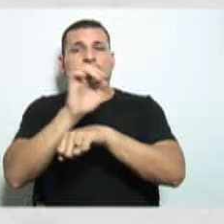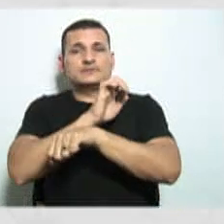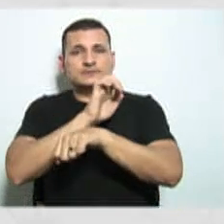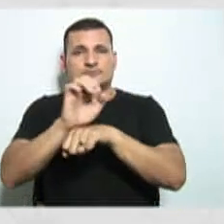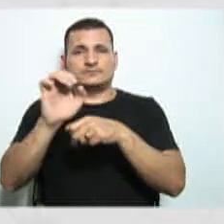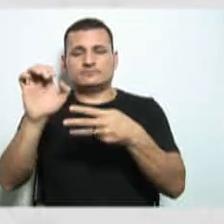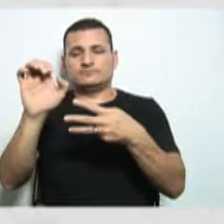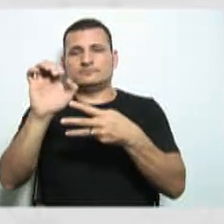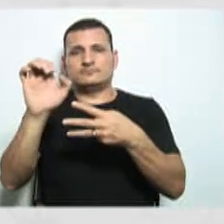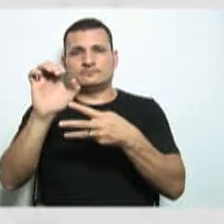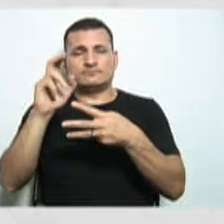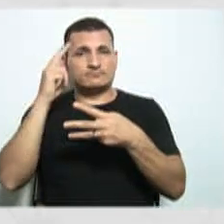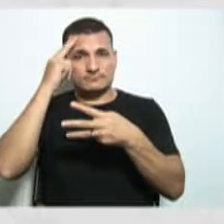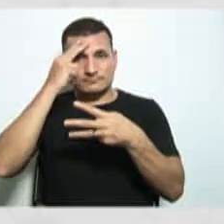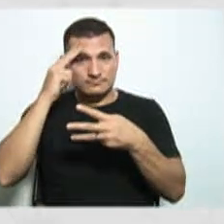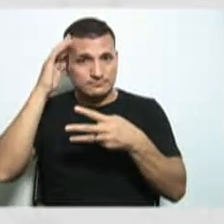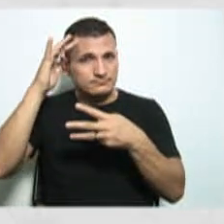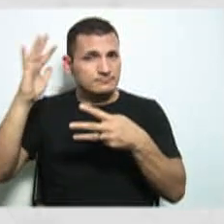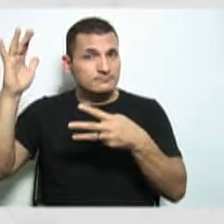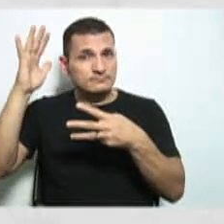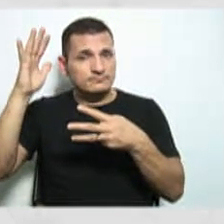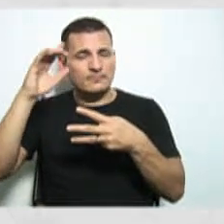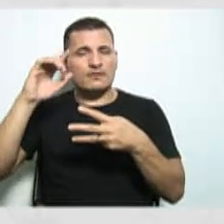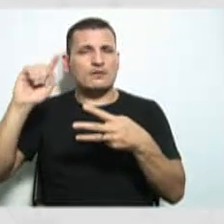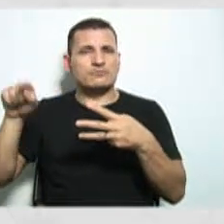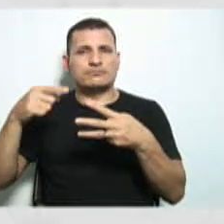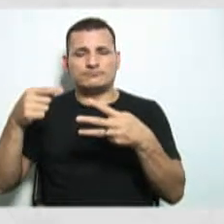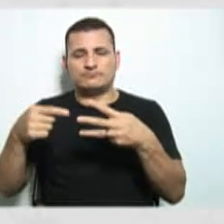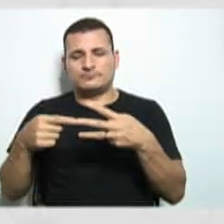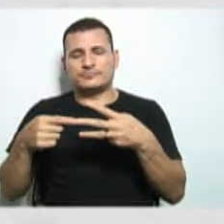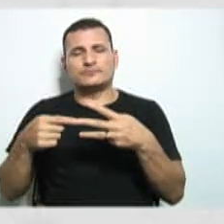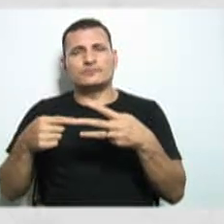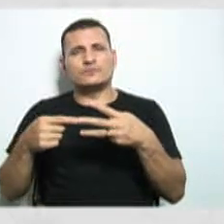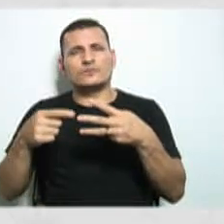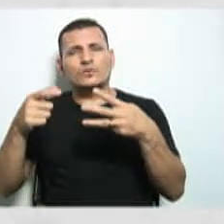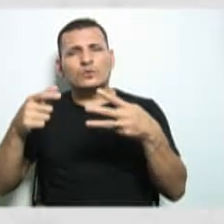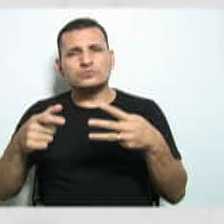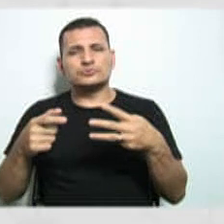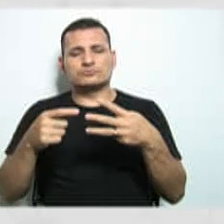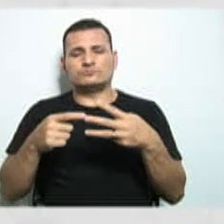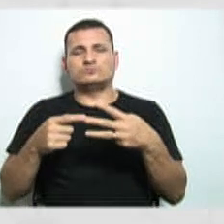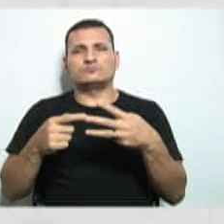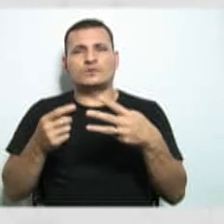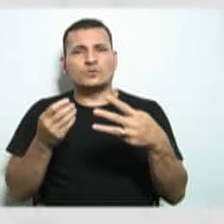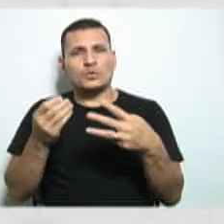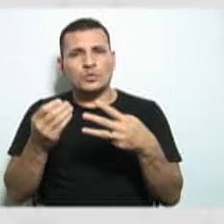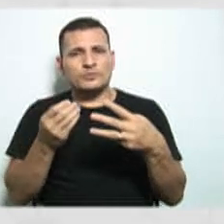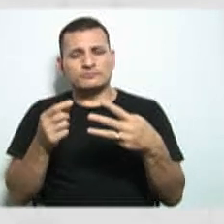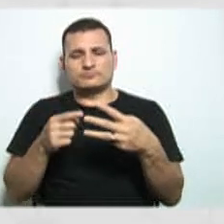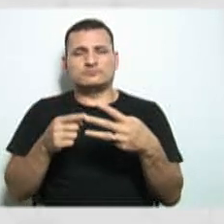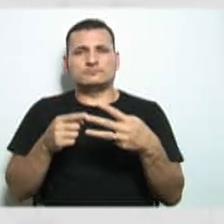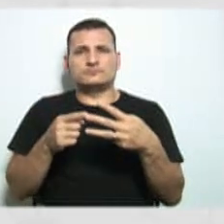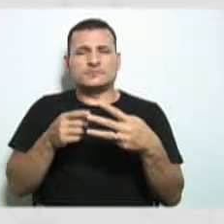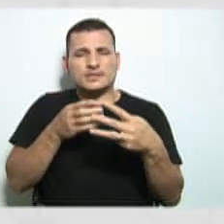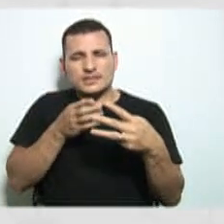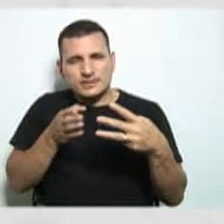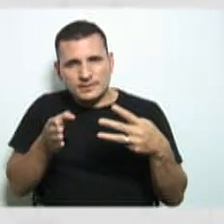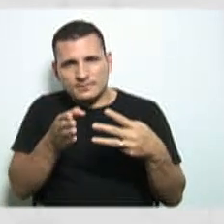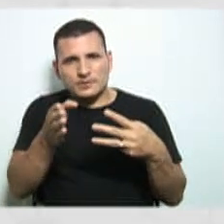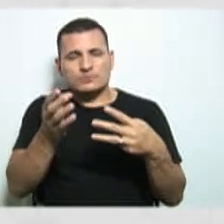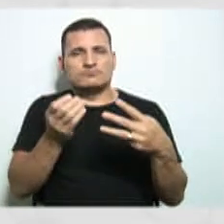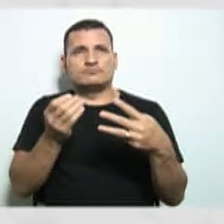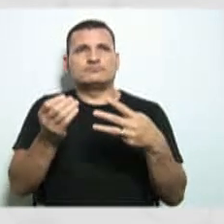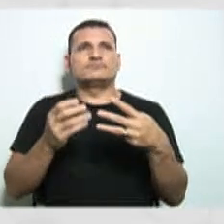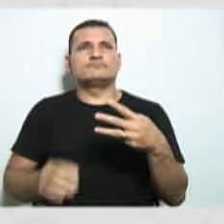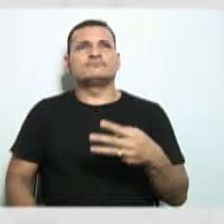sonhou e agora eu vou verificar quais são os meios, né? Onde e como, quais são os meios necessários, né? Vou